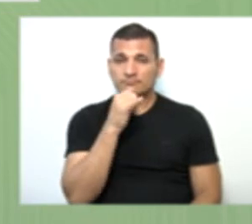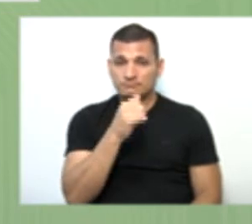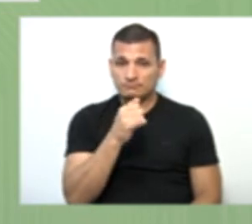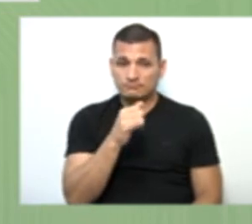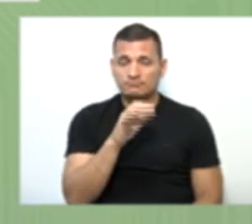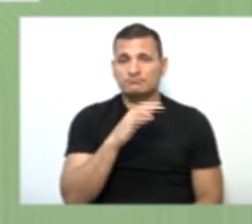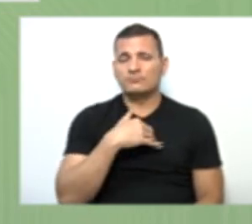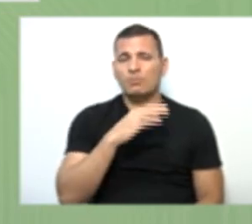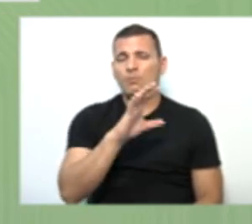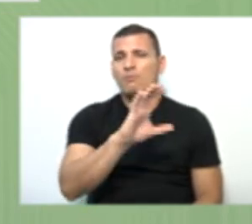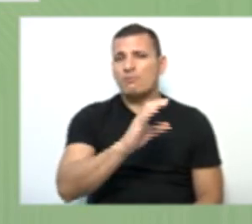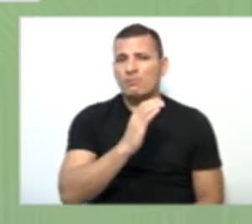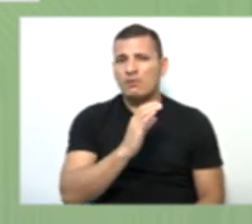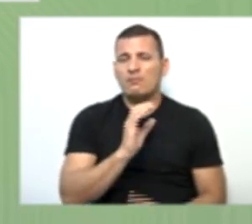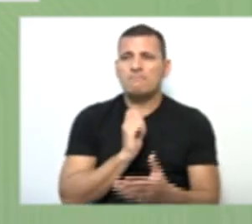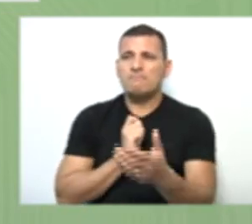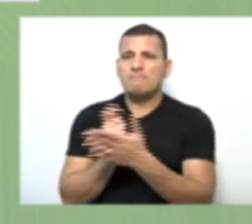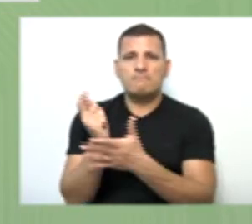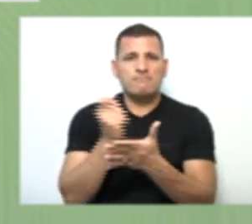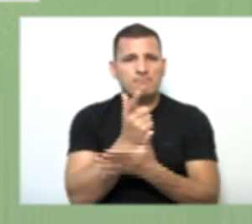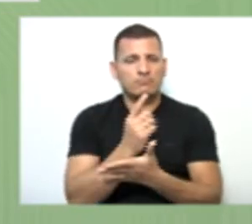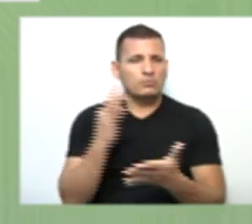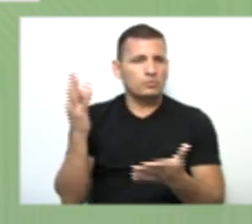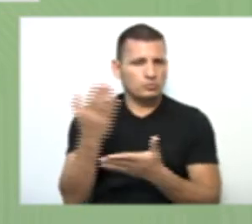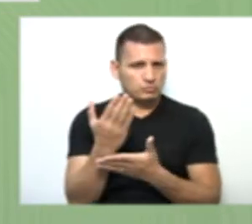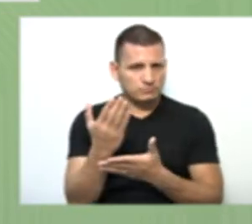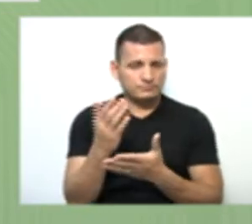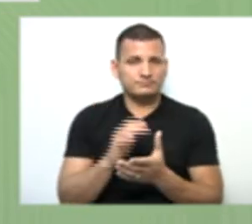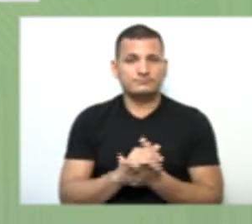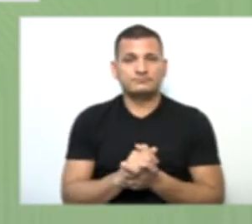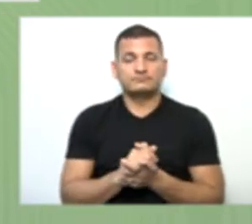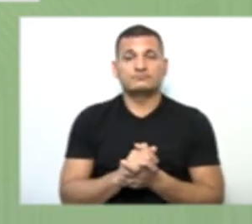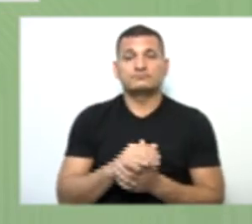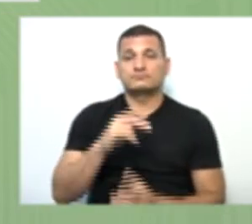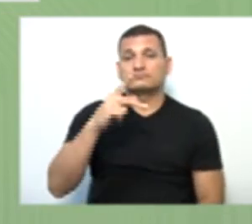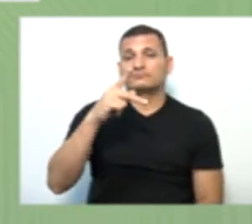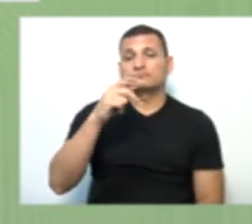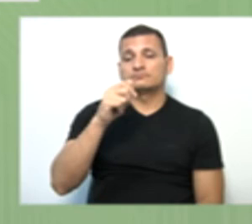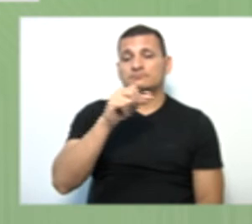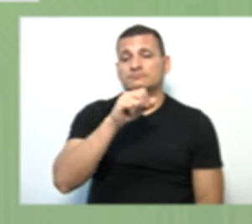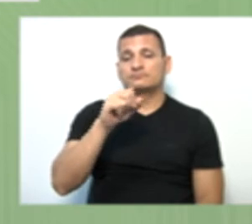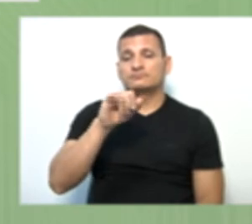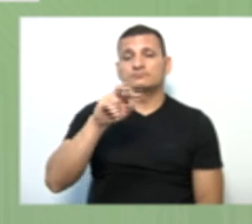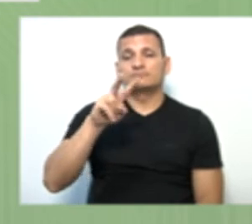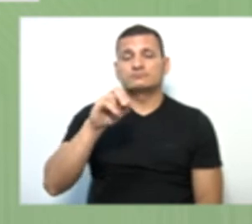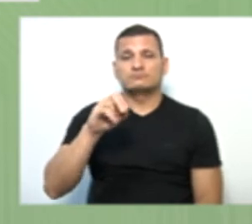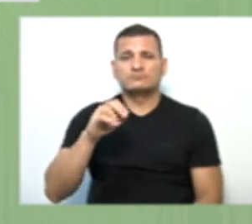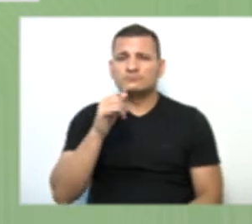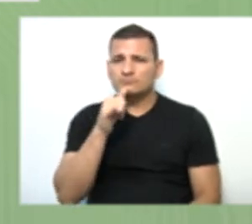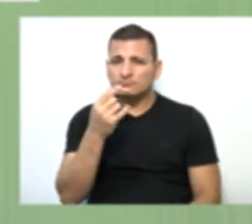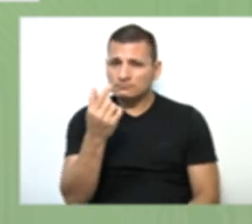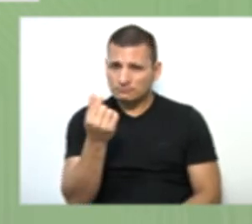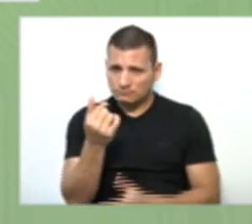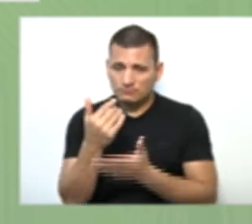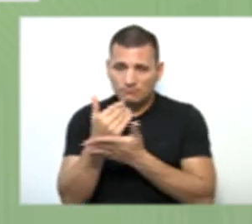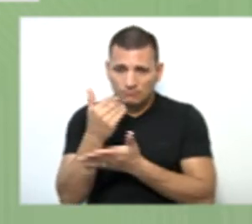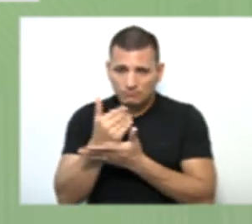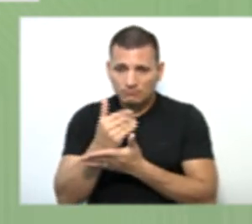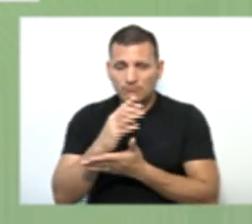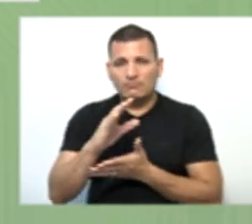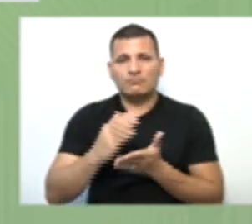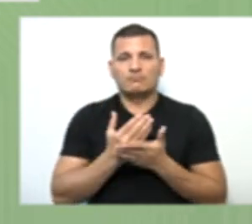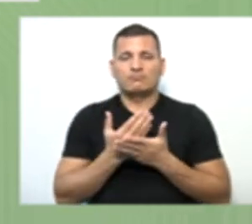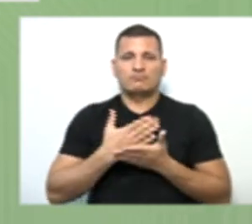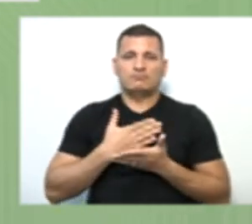e pagar todas as minhas dívidas, que é o passivo, o que sobrar é meu. Então, o patrimônio líquido